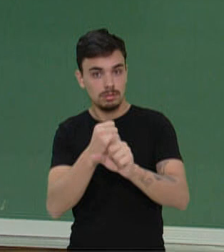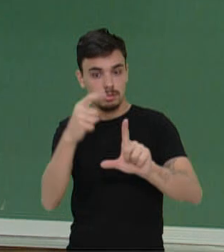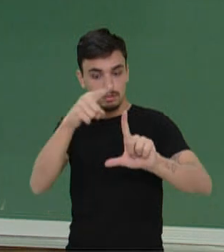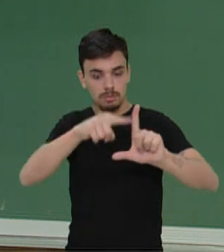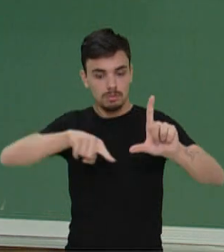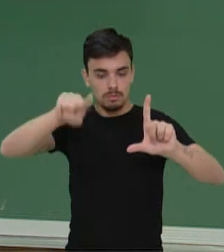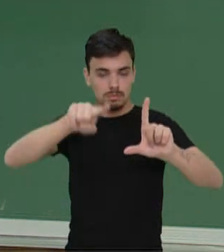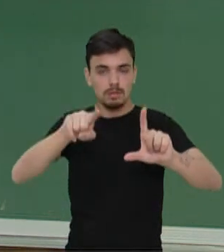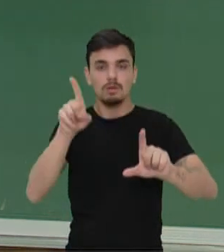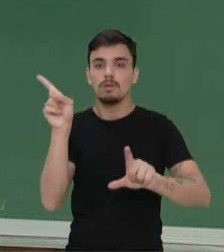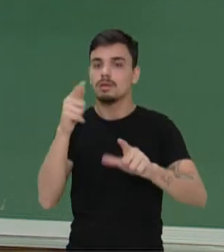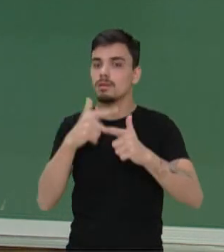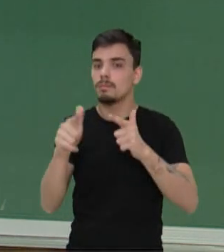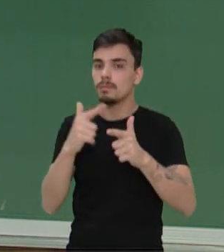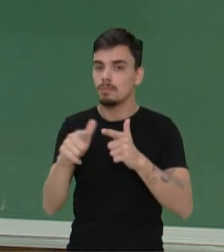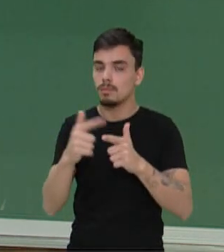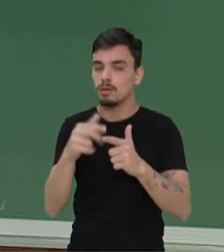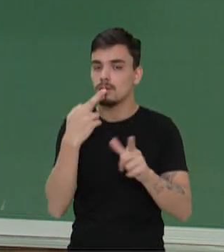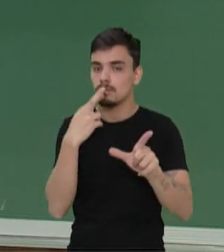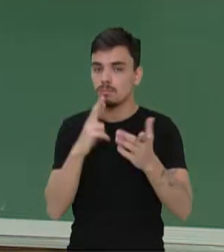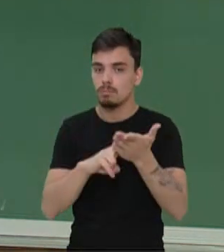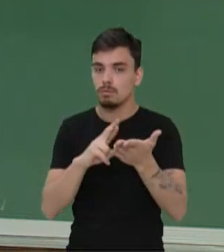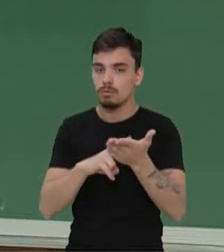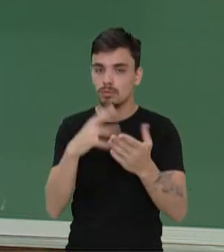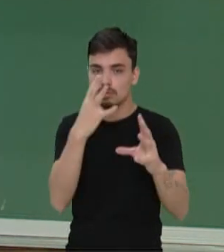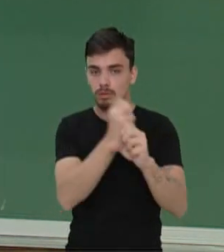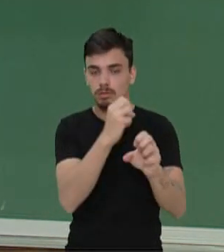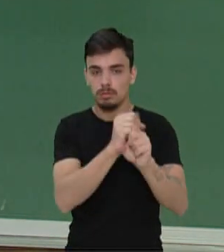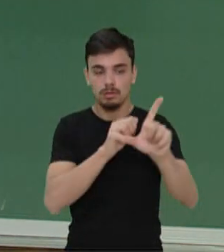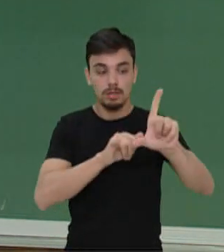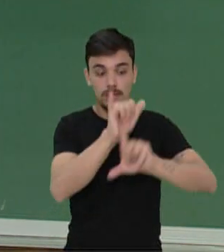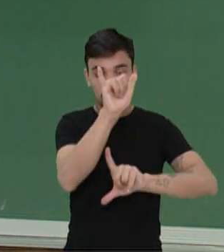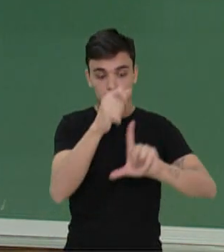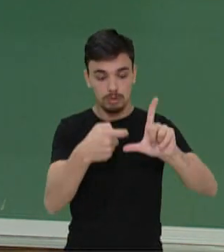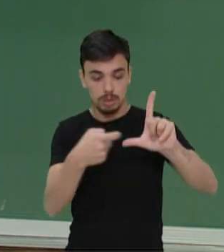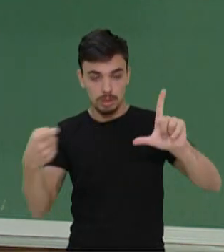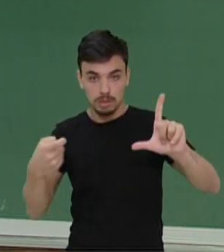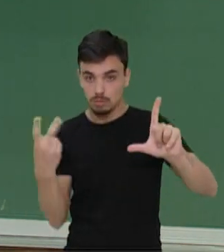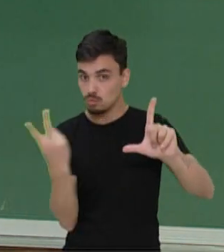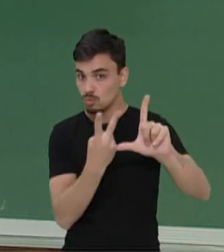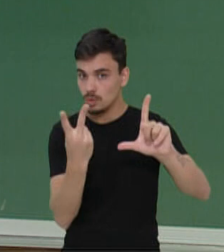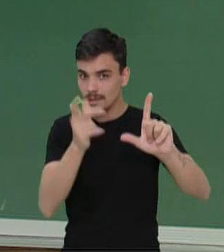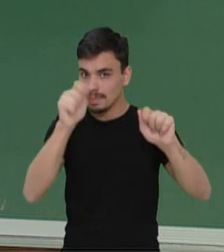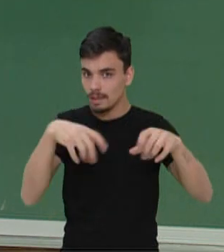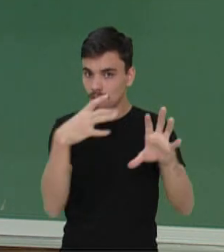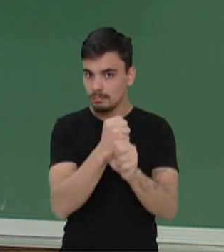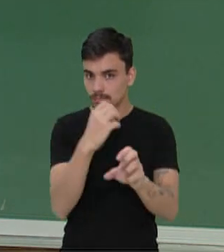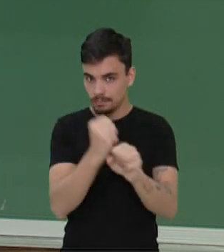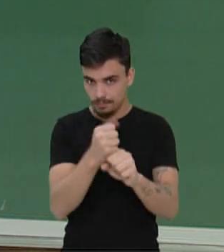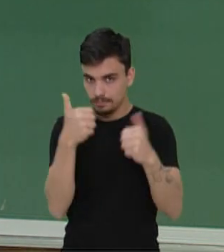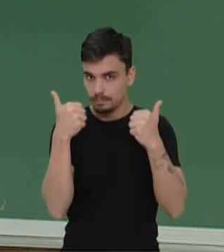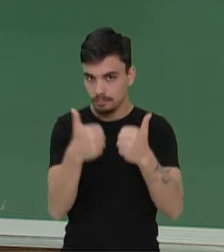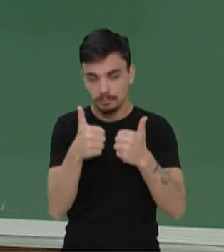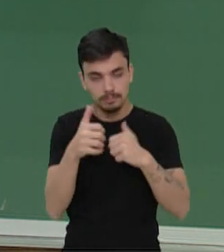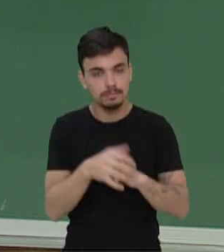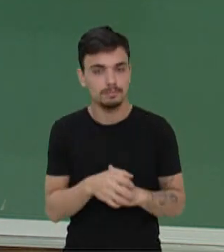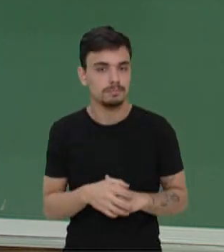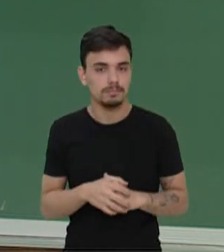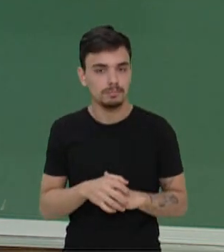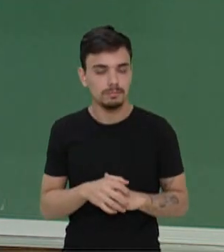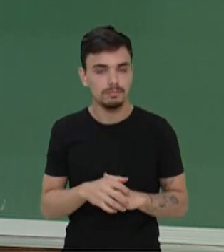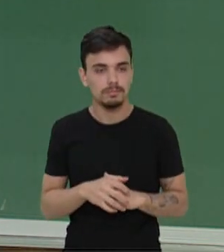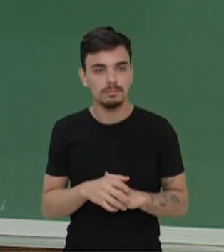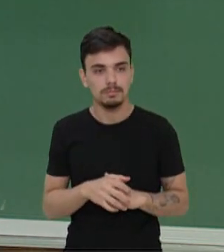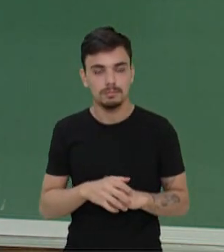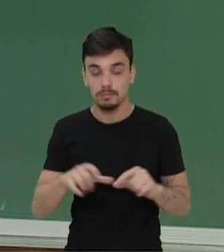problema, eu respondo calculando tanto o x do vértice como o y do vértice, ok? Calcula o x do vértice e o y do vértice e